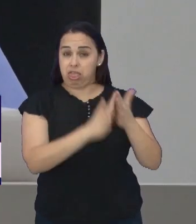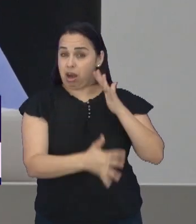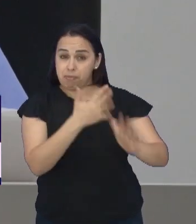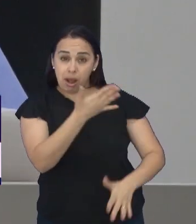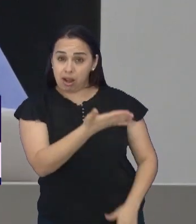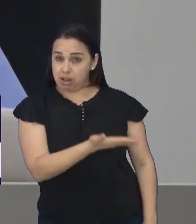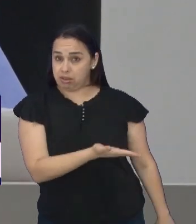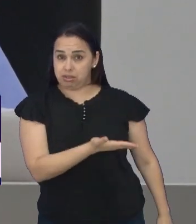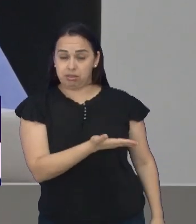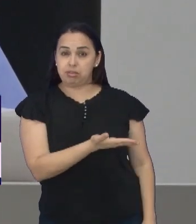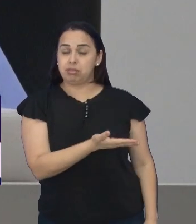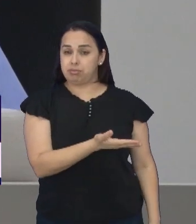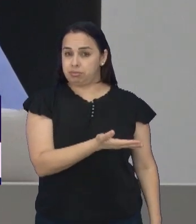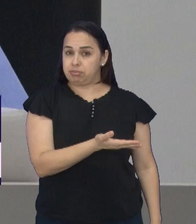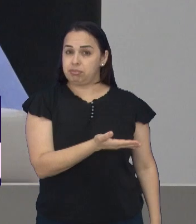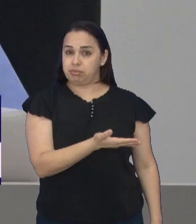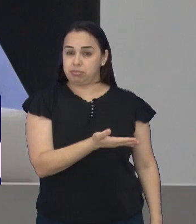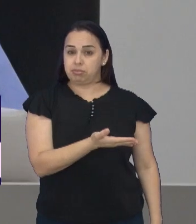Então,